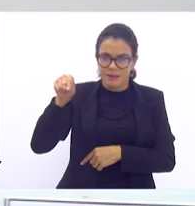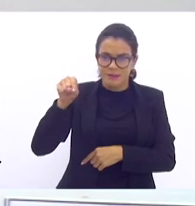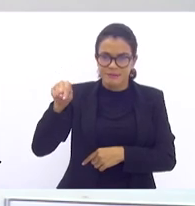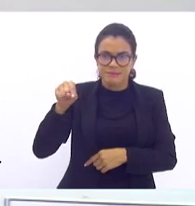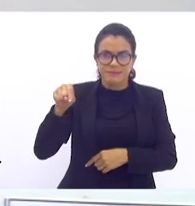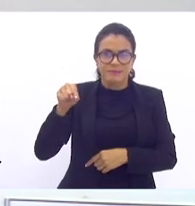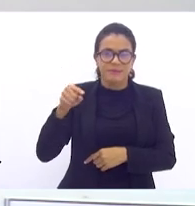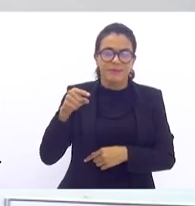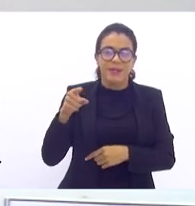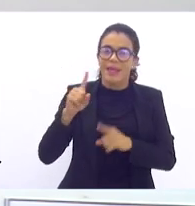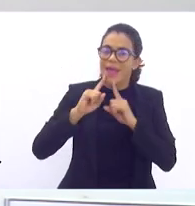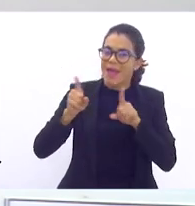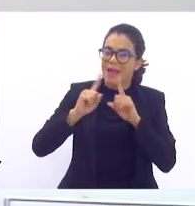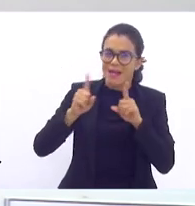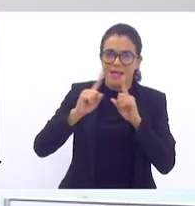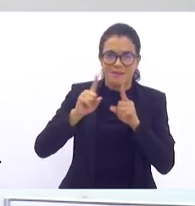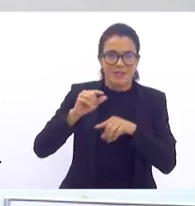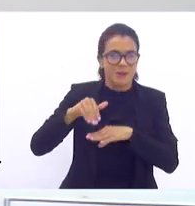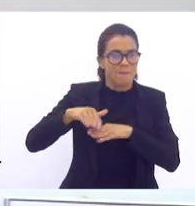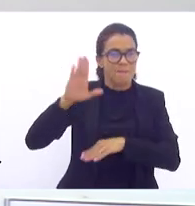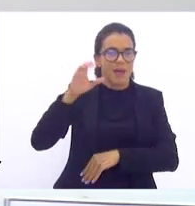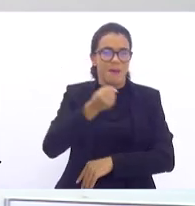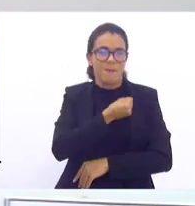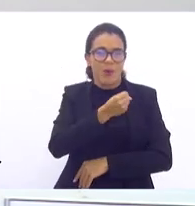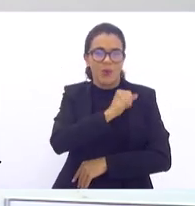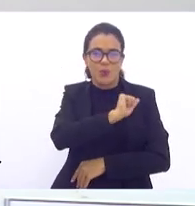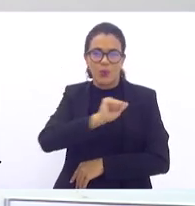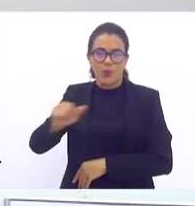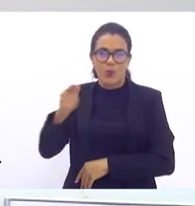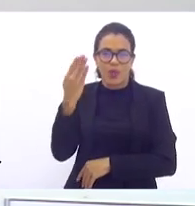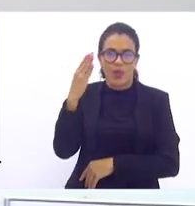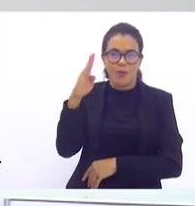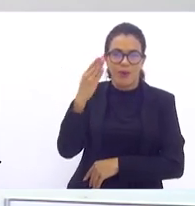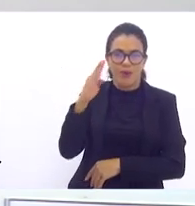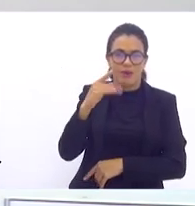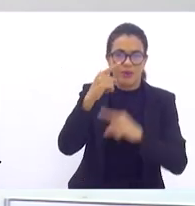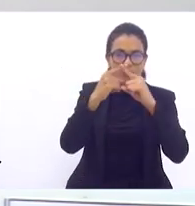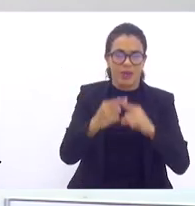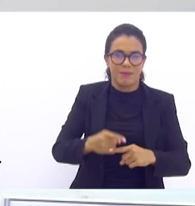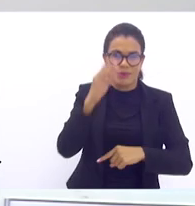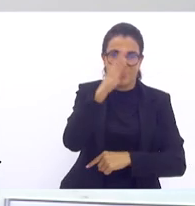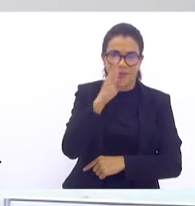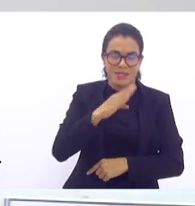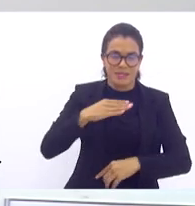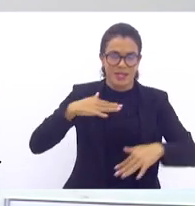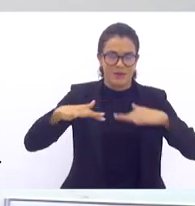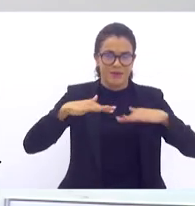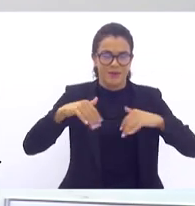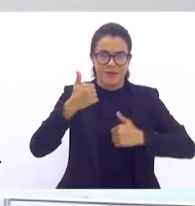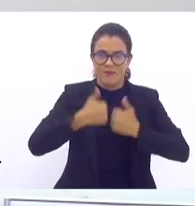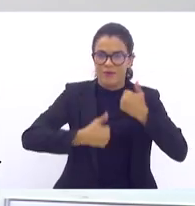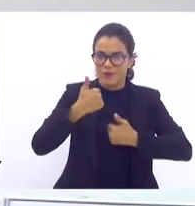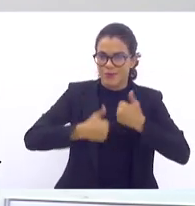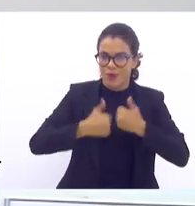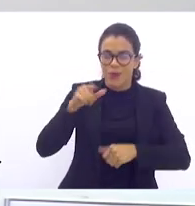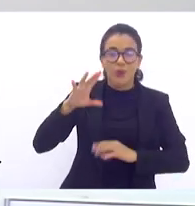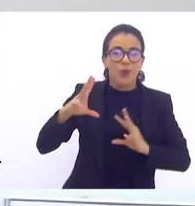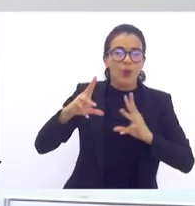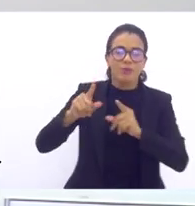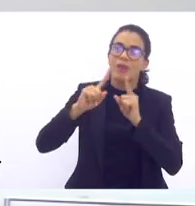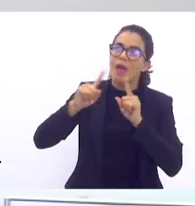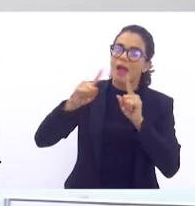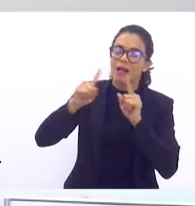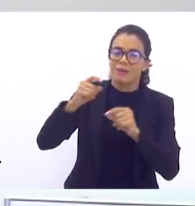em matéria de reclamação tem mais ponto do que o Botafogo no Campeonato Brasileiro esse ano todo mundo reclama lá nas